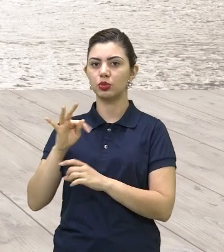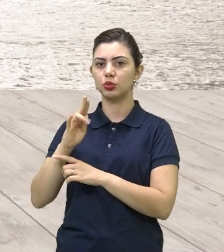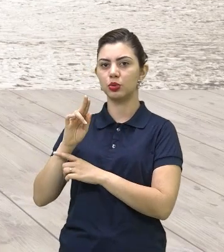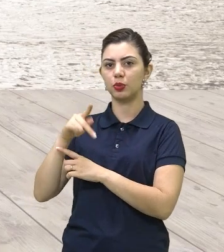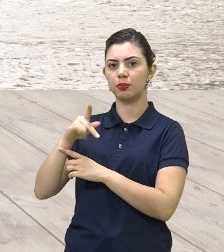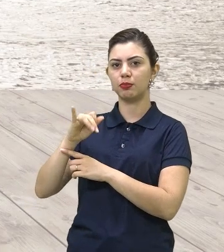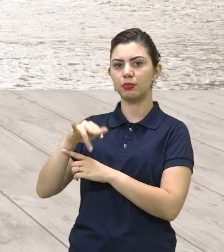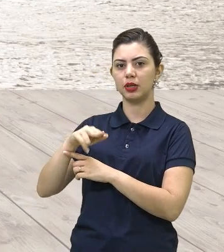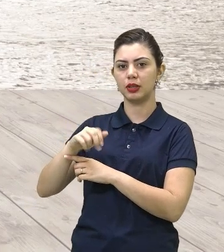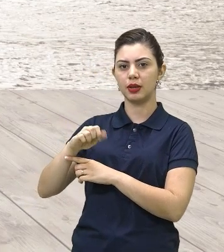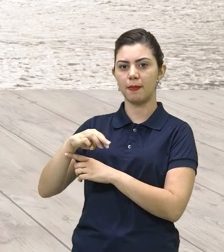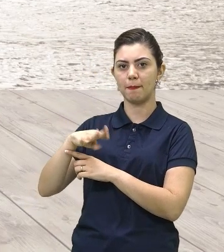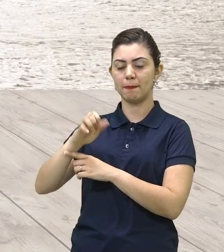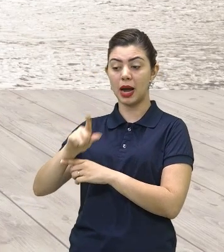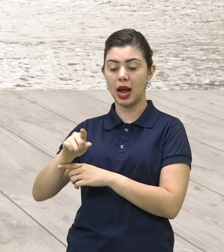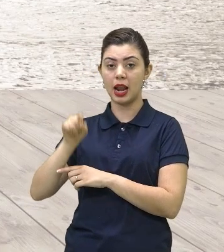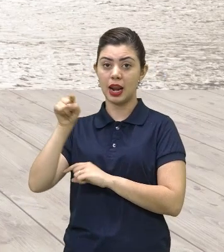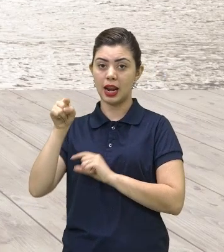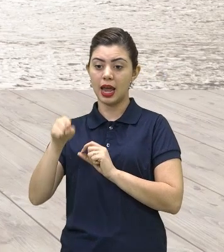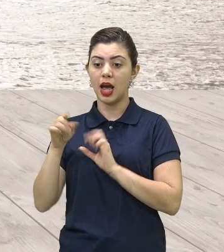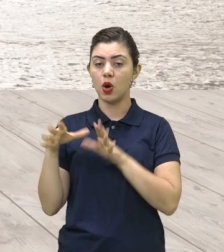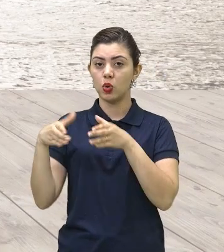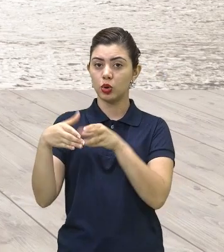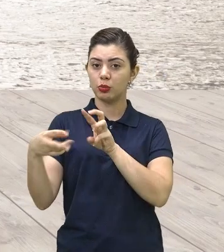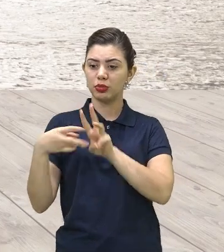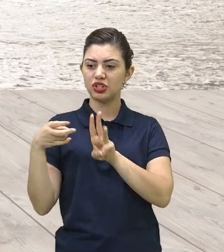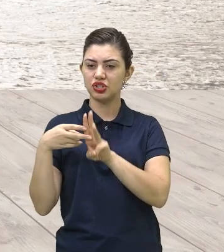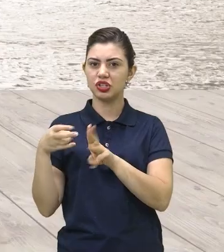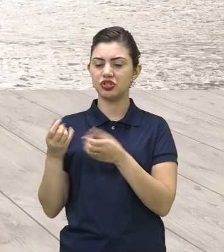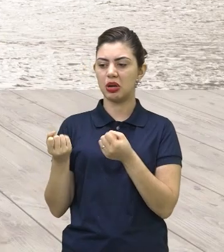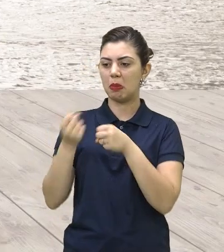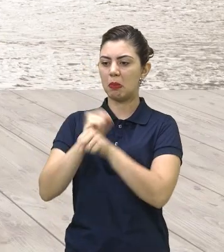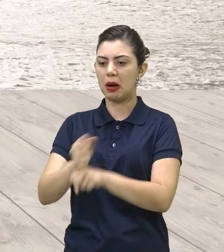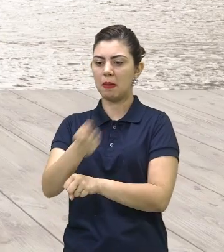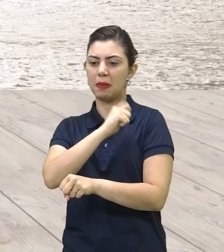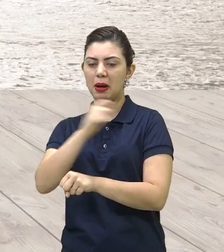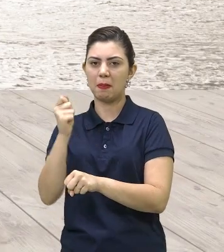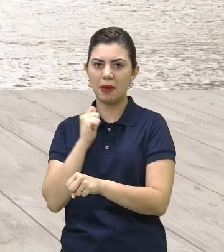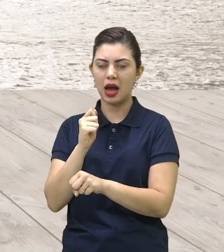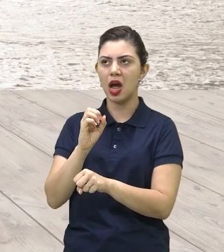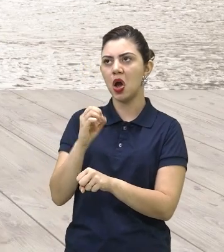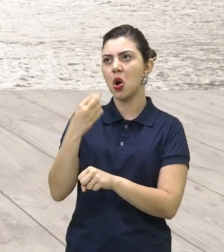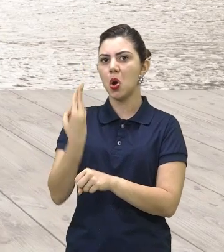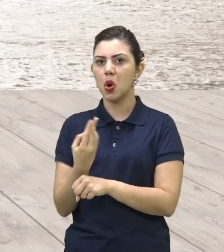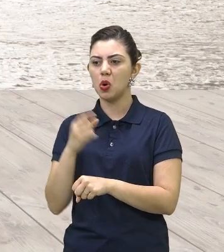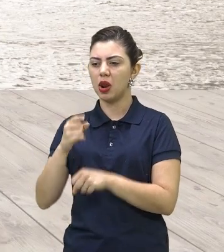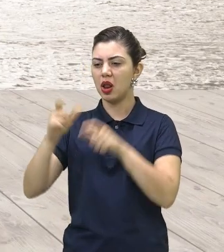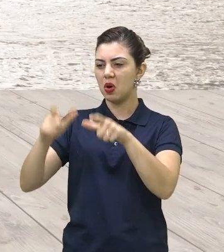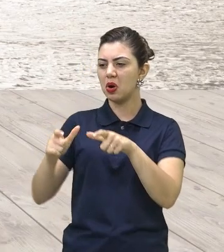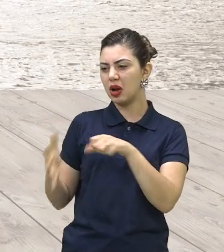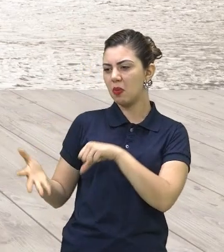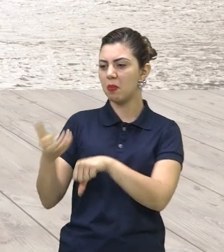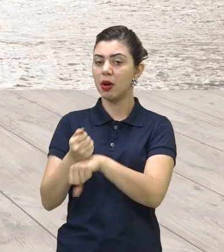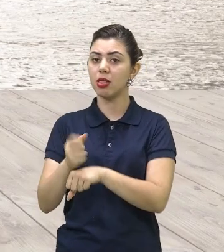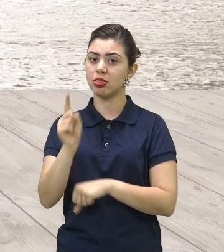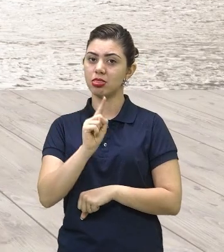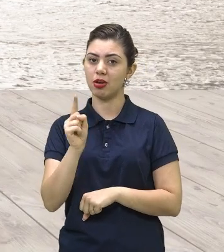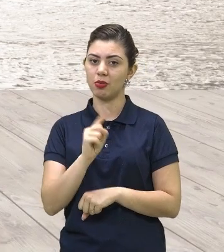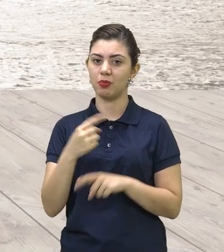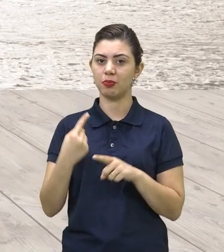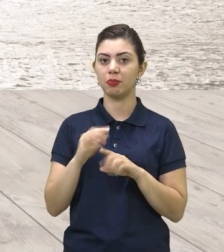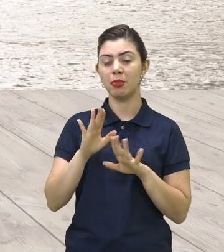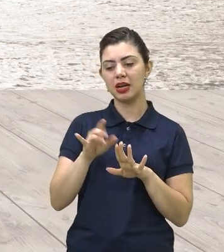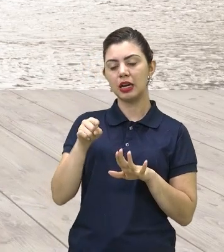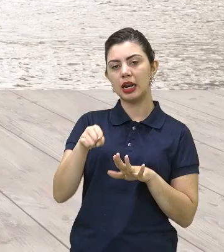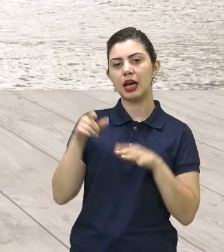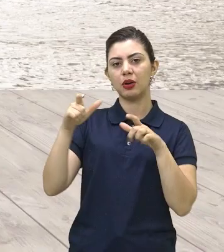não escravizavam os povos originários, nem tomavam suas terras. A colônia francesa era carente de